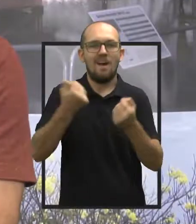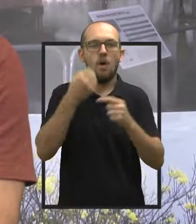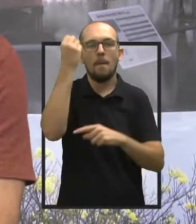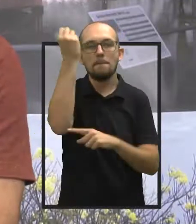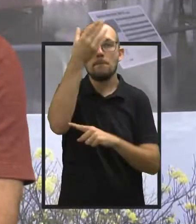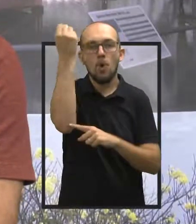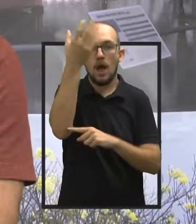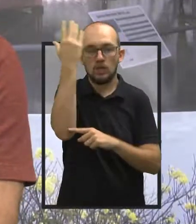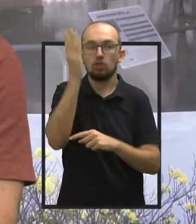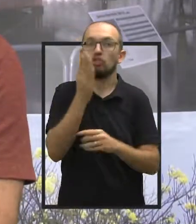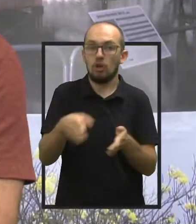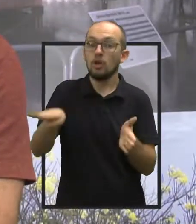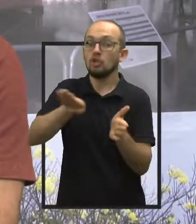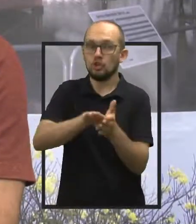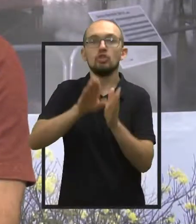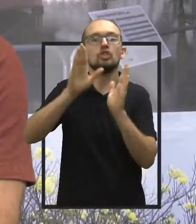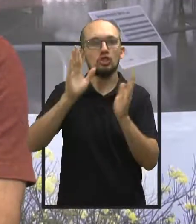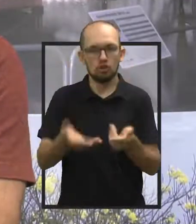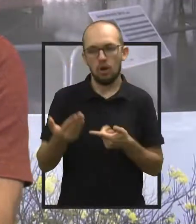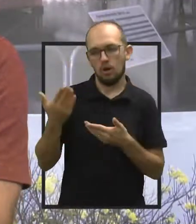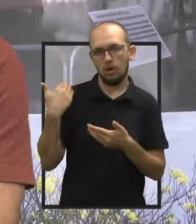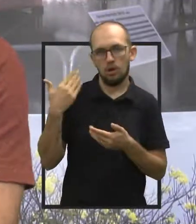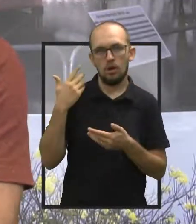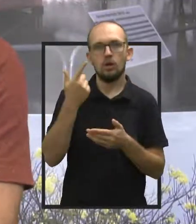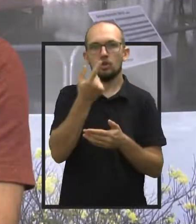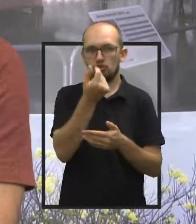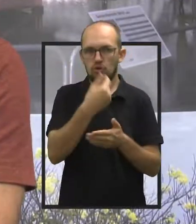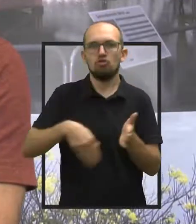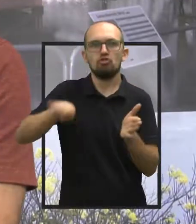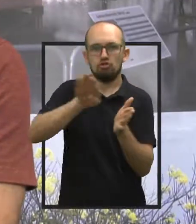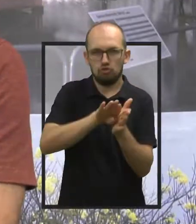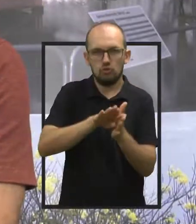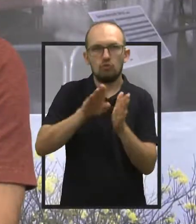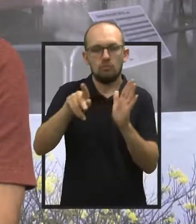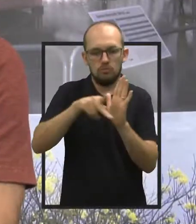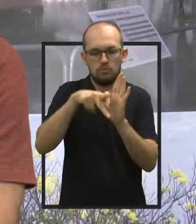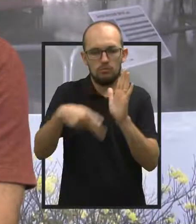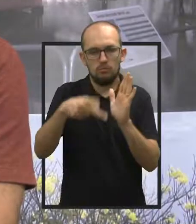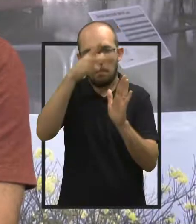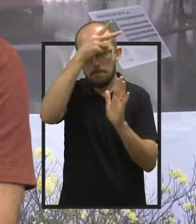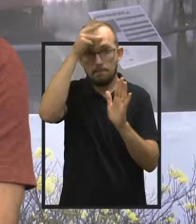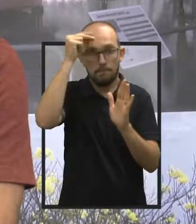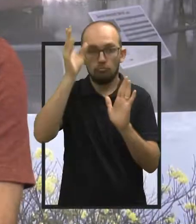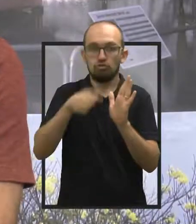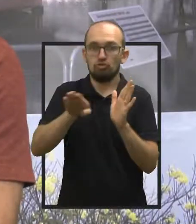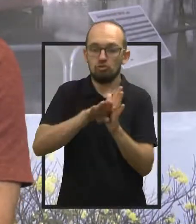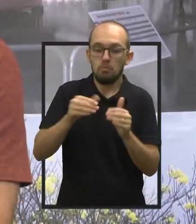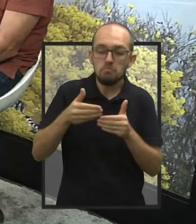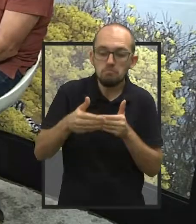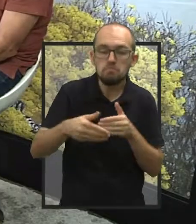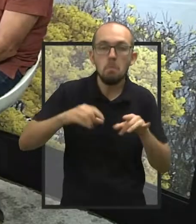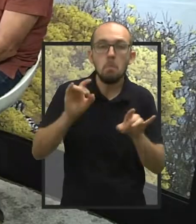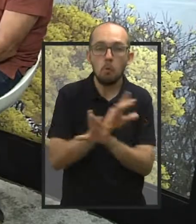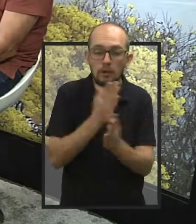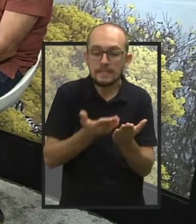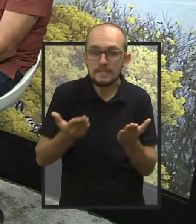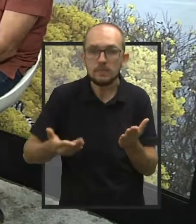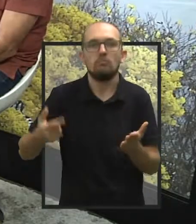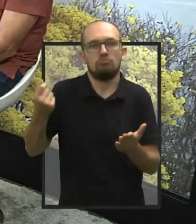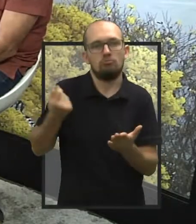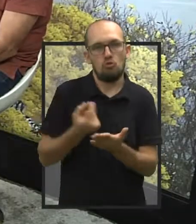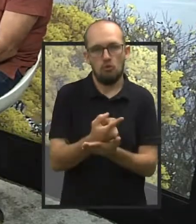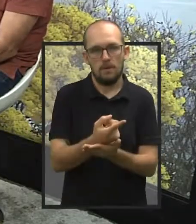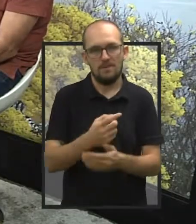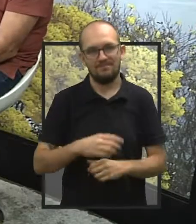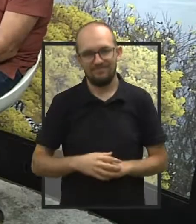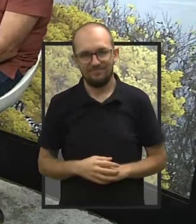chegou, já está nos cofres do município, já está terminando a licitação para a compra desse veículo. Interessante. O